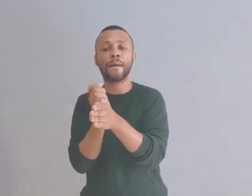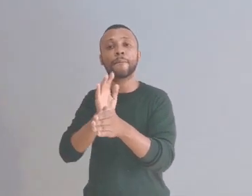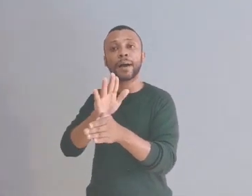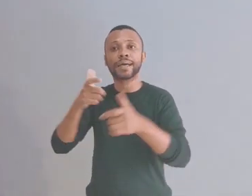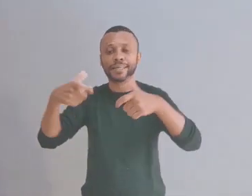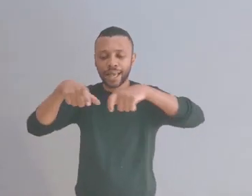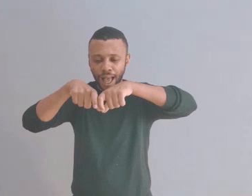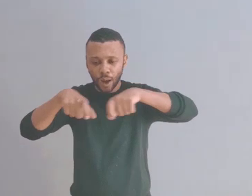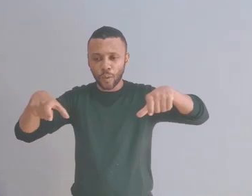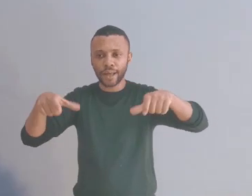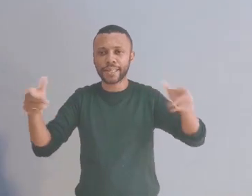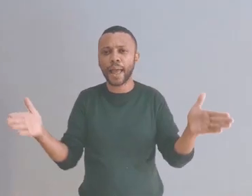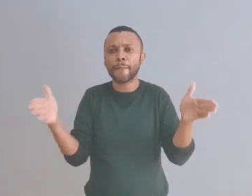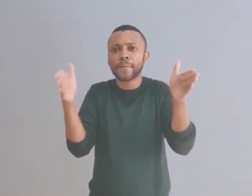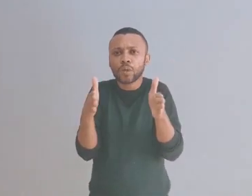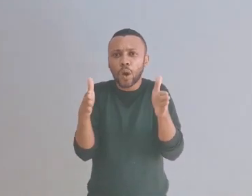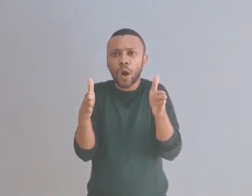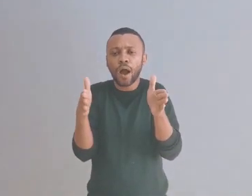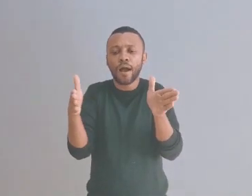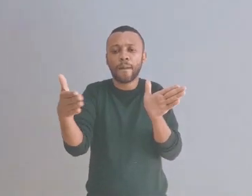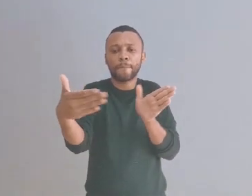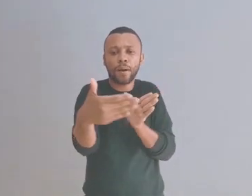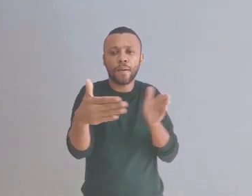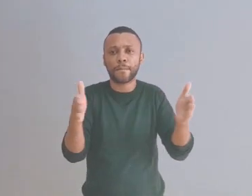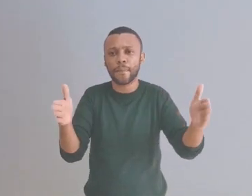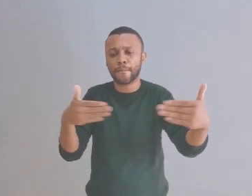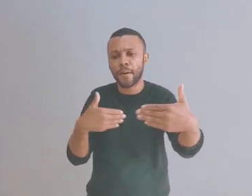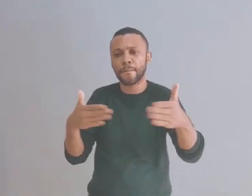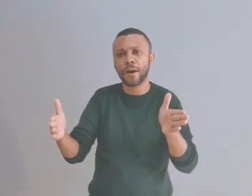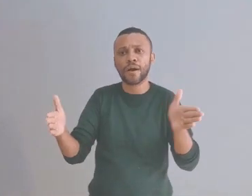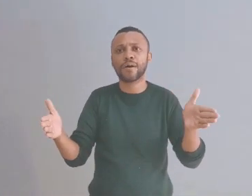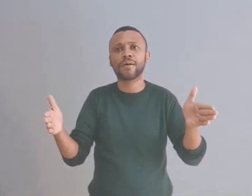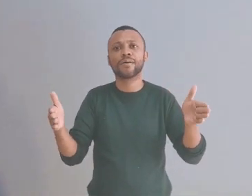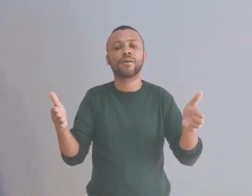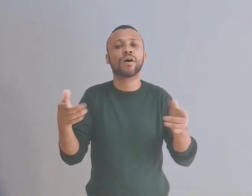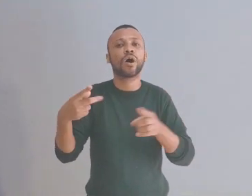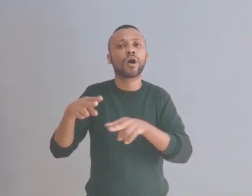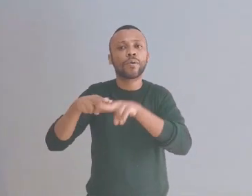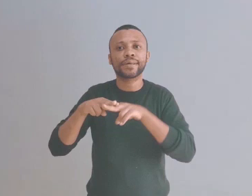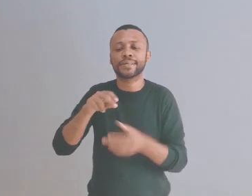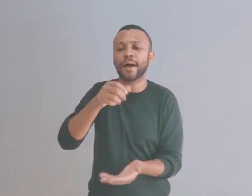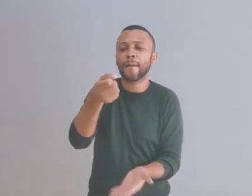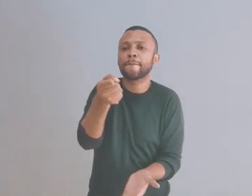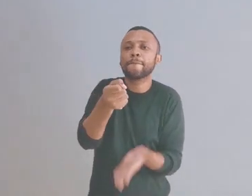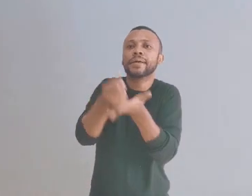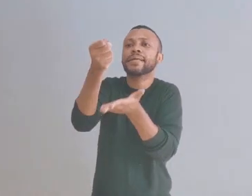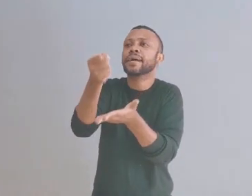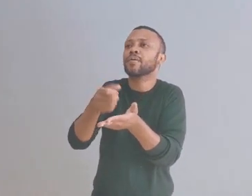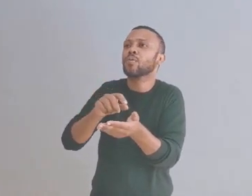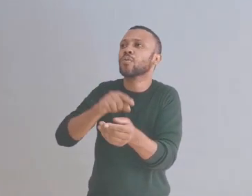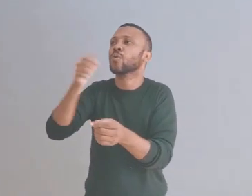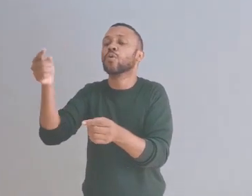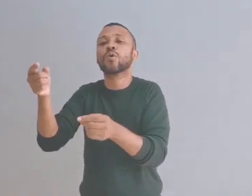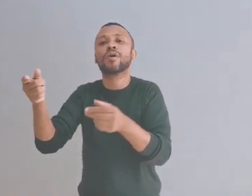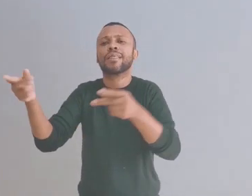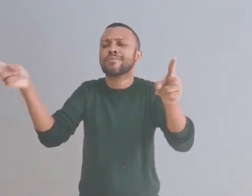a de tênis, a gente tem que jogar numa quadra fechada por causa da peteca. Qualquer vento muda a direção da peteca e muda o jogo